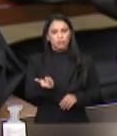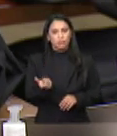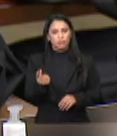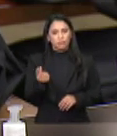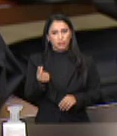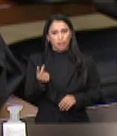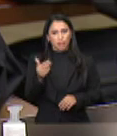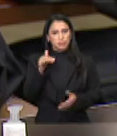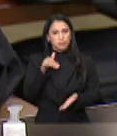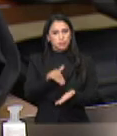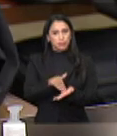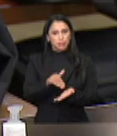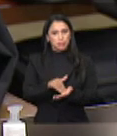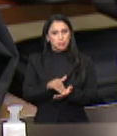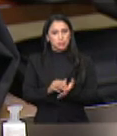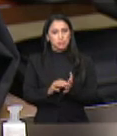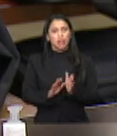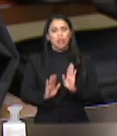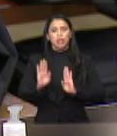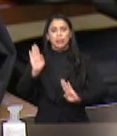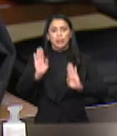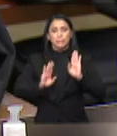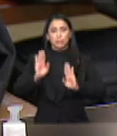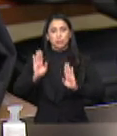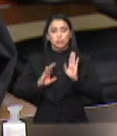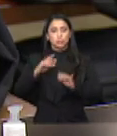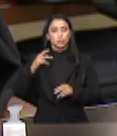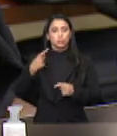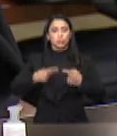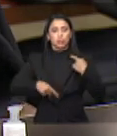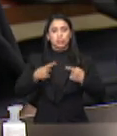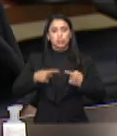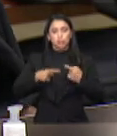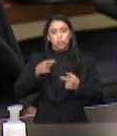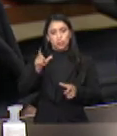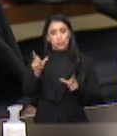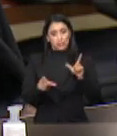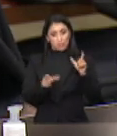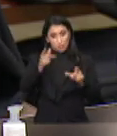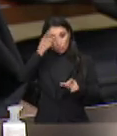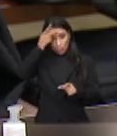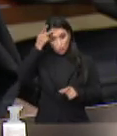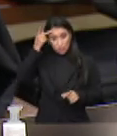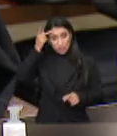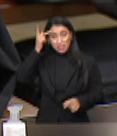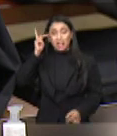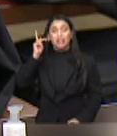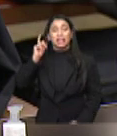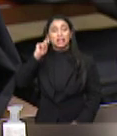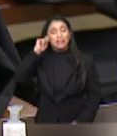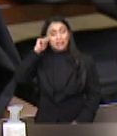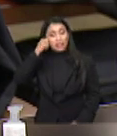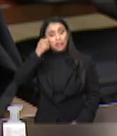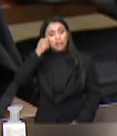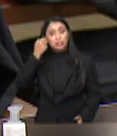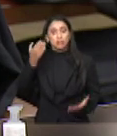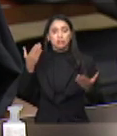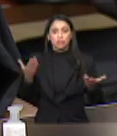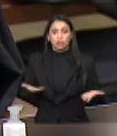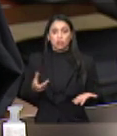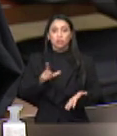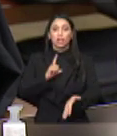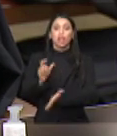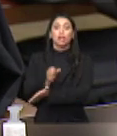as campanhas políticas de pessoas negras. Todas essas ações afirmativas, elas se